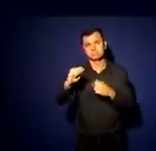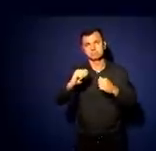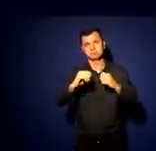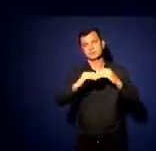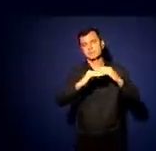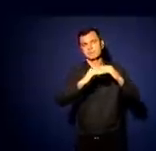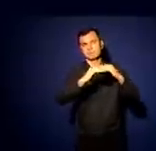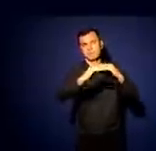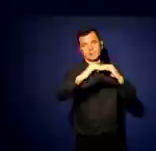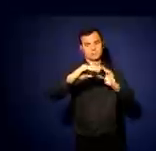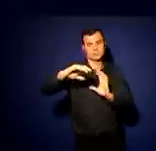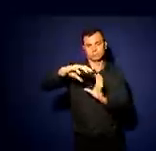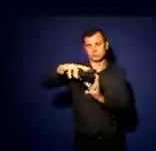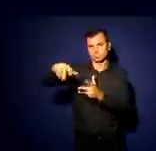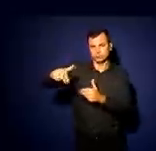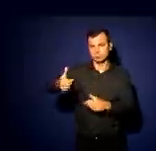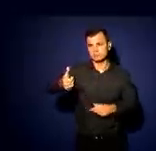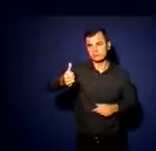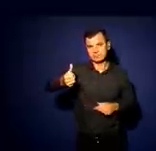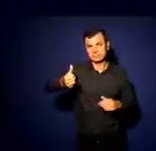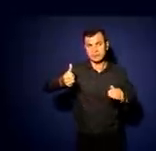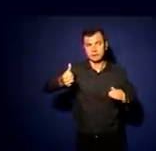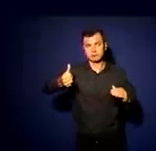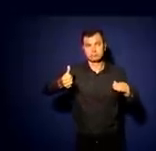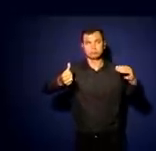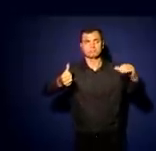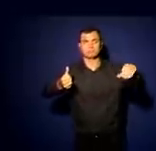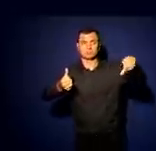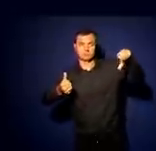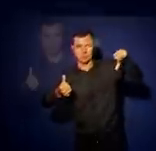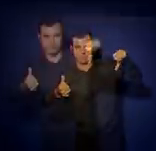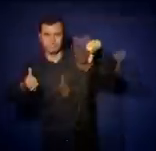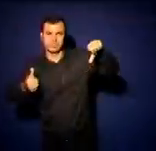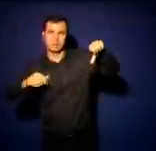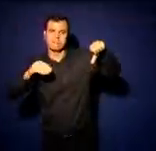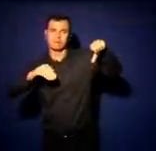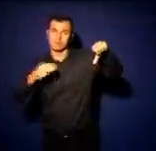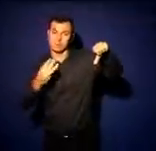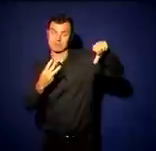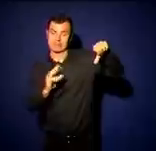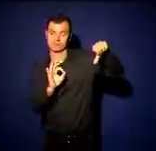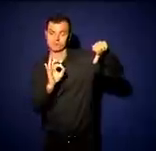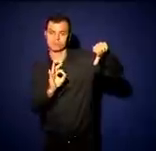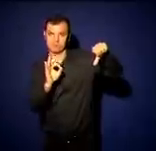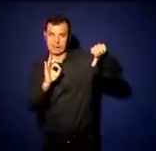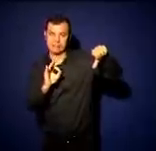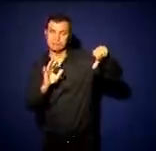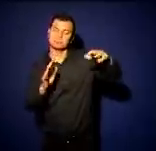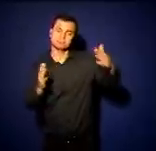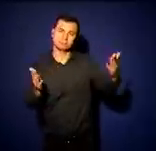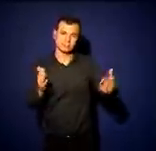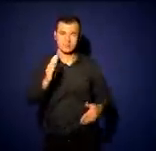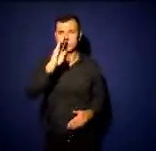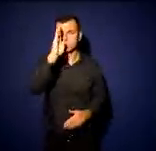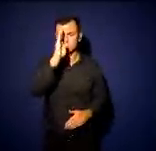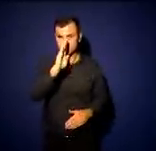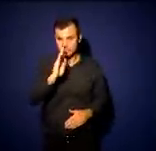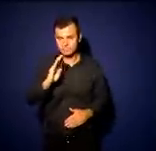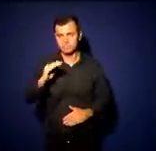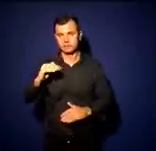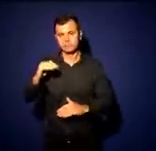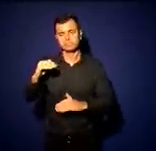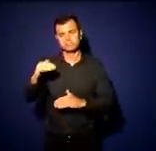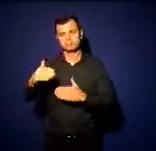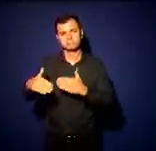dos Fundos globais ou seja vocês viram nove tem três pontos percentuais aí para local Brasil indiretamente tem um fluxo de entrada